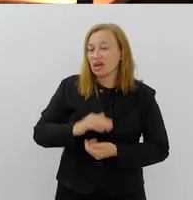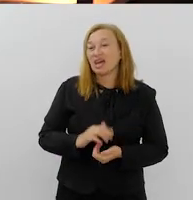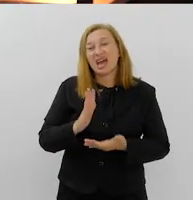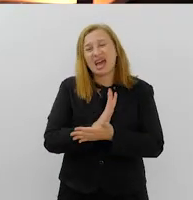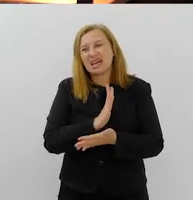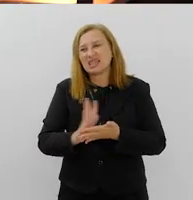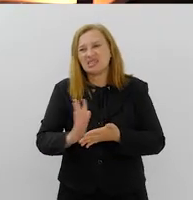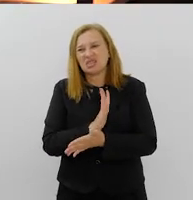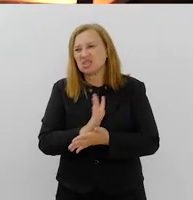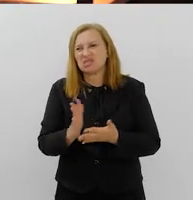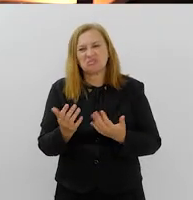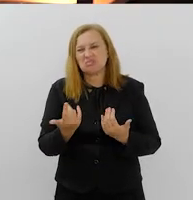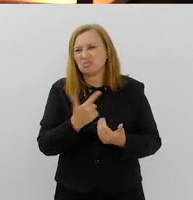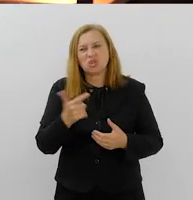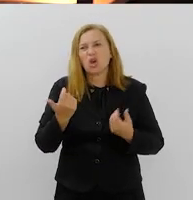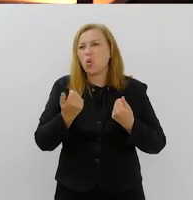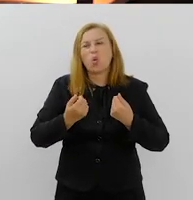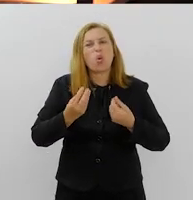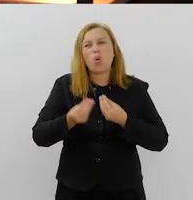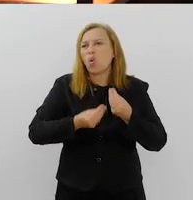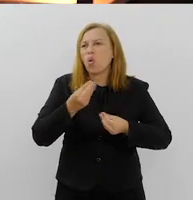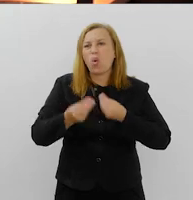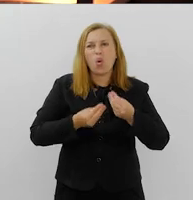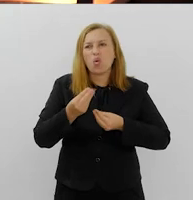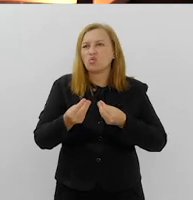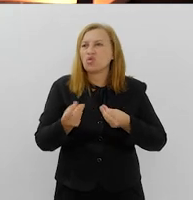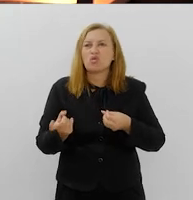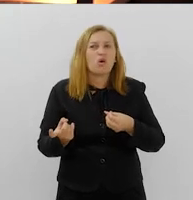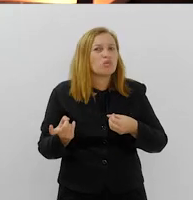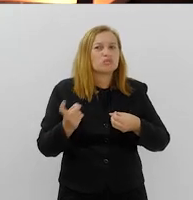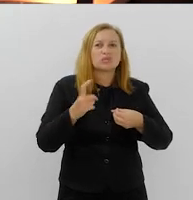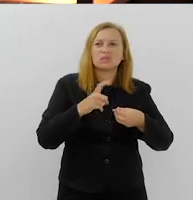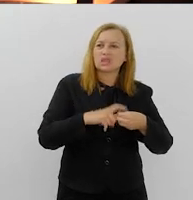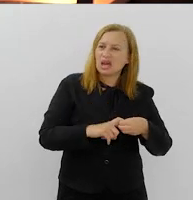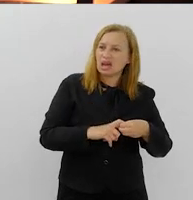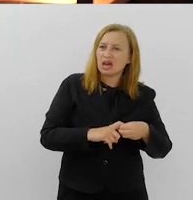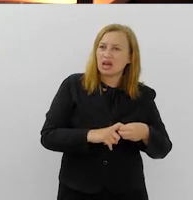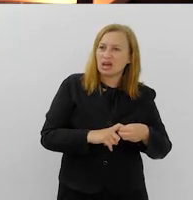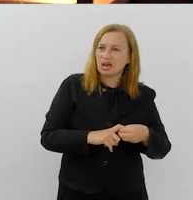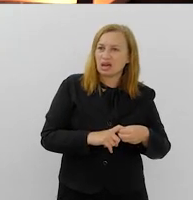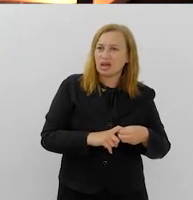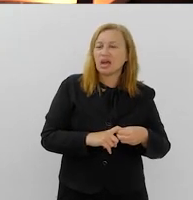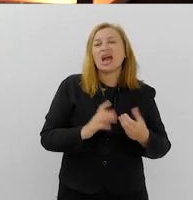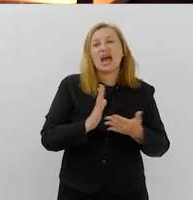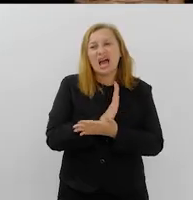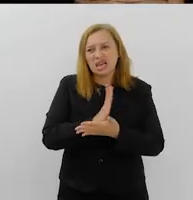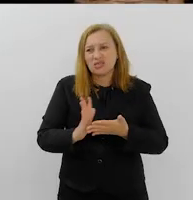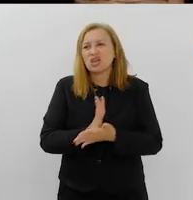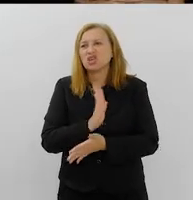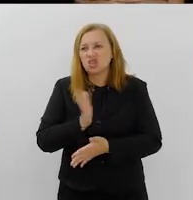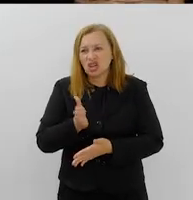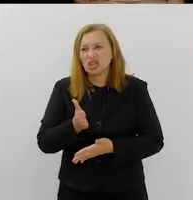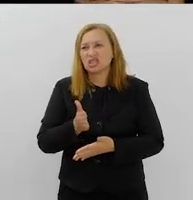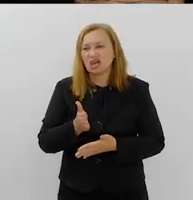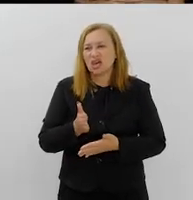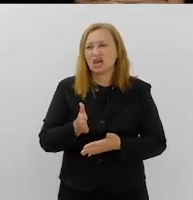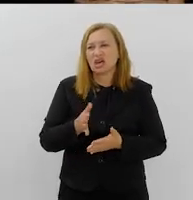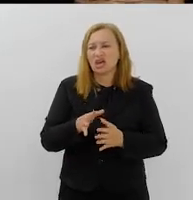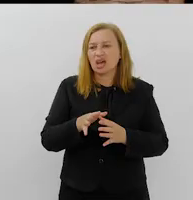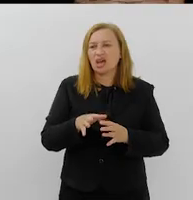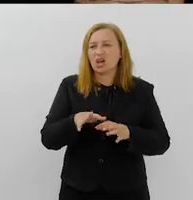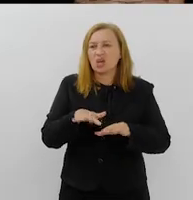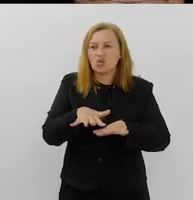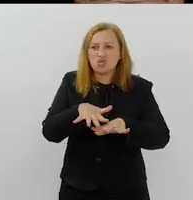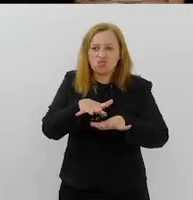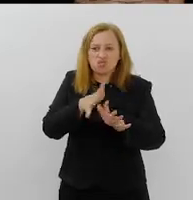né? Mas muitas vezes não tem como sair da estrada, não tem como É isso que retornar, eu ia te falar. Às né? vezes ele já está ali e atrás dele